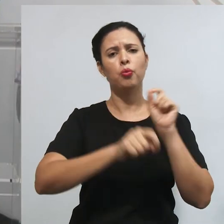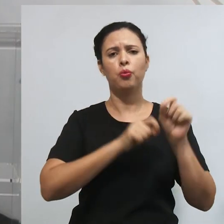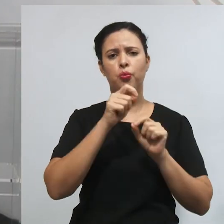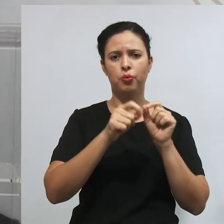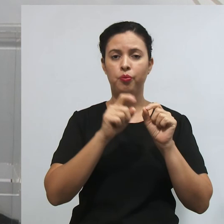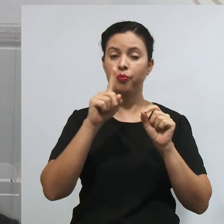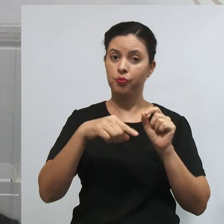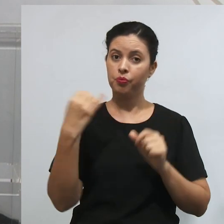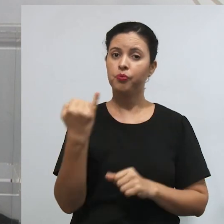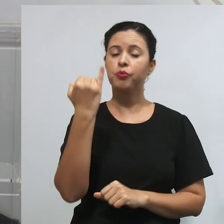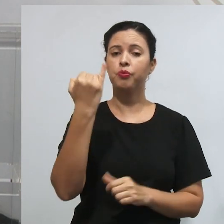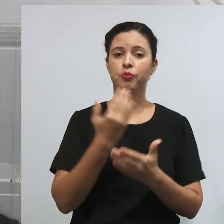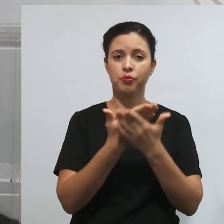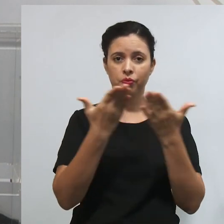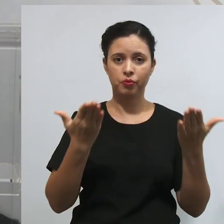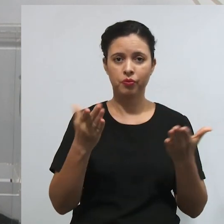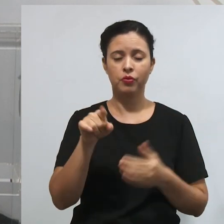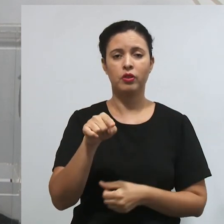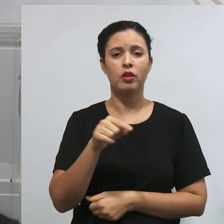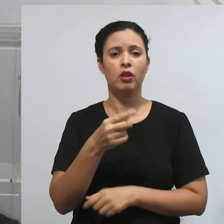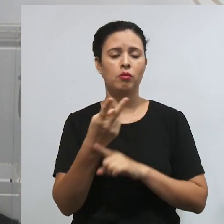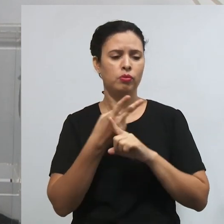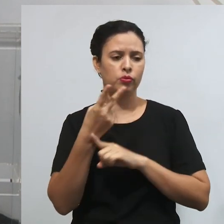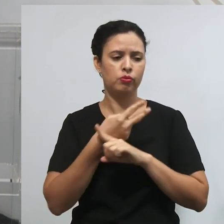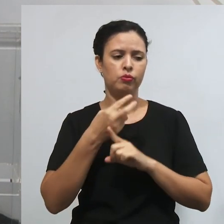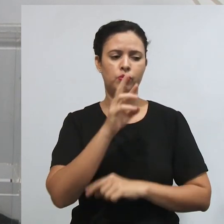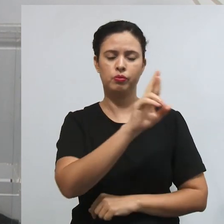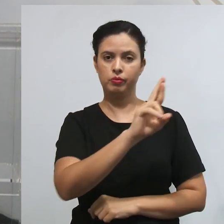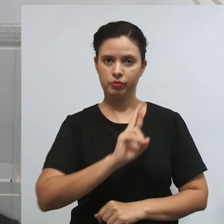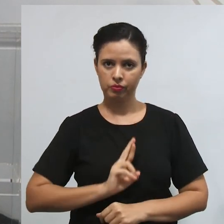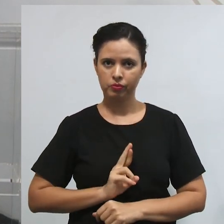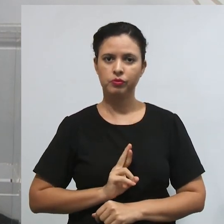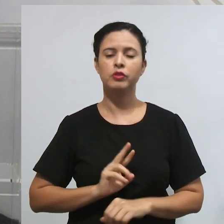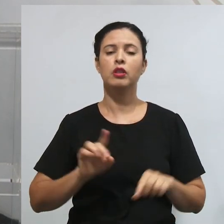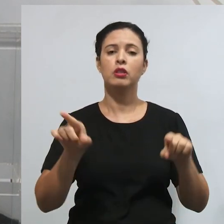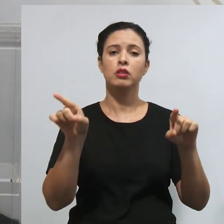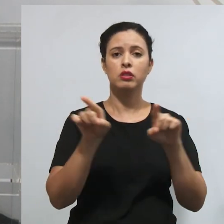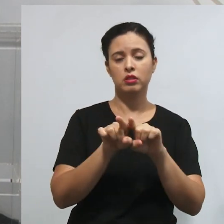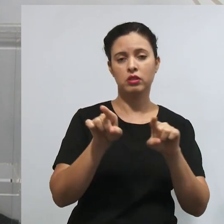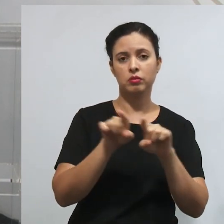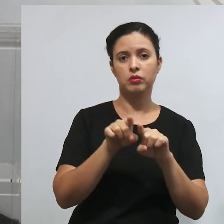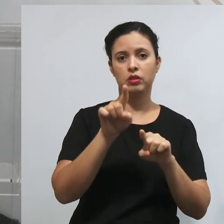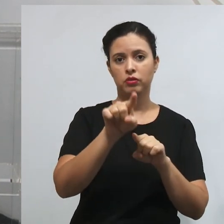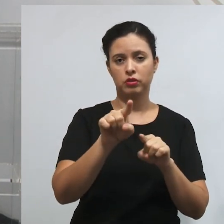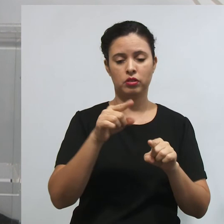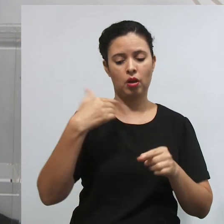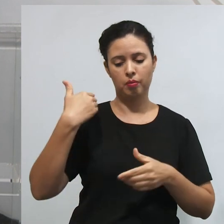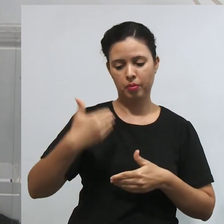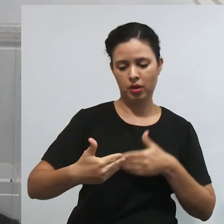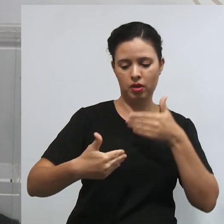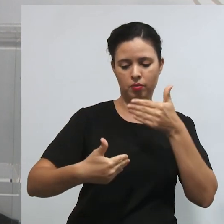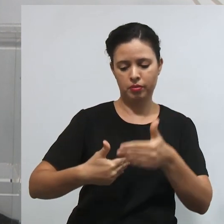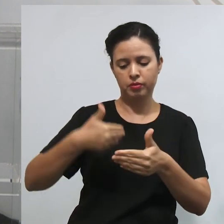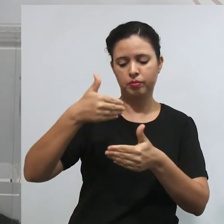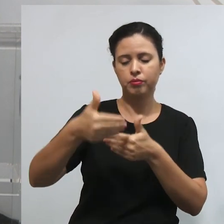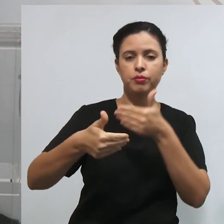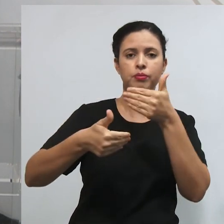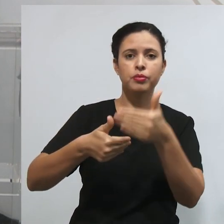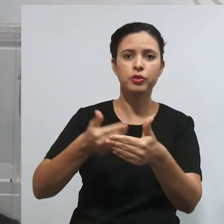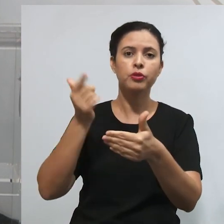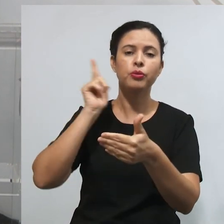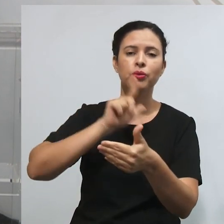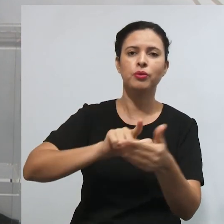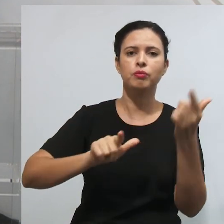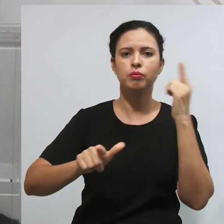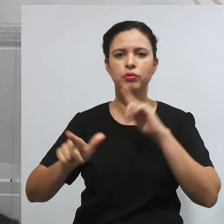questões que farão com que você busque respostas e que você ande passos à frente, que você